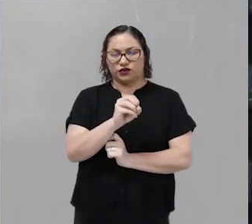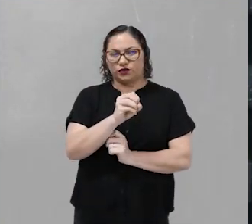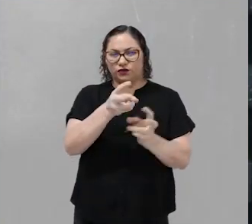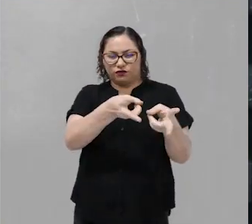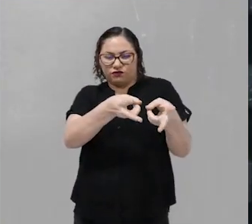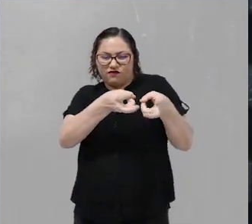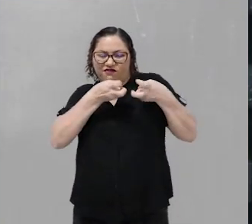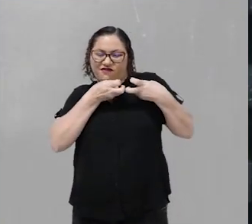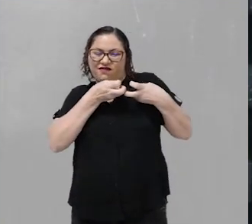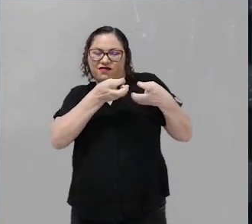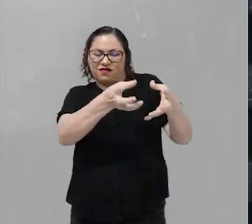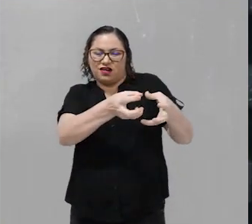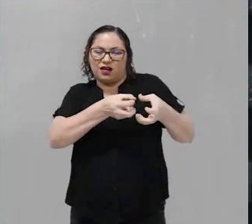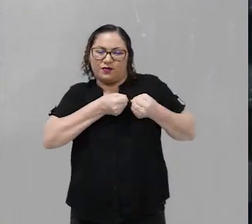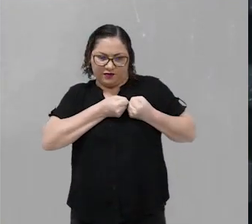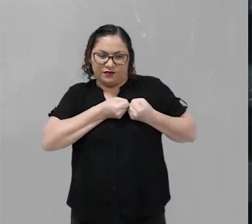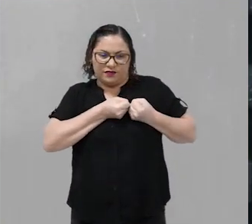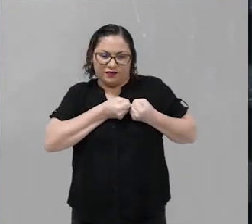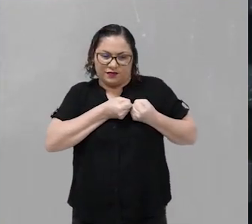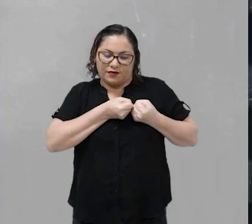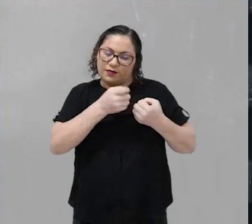atração, atrair.